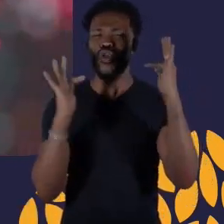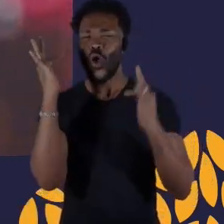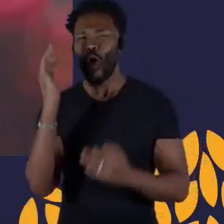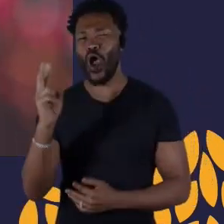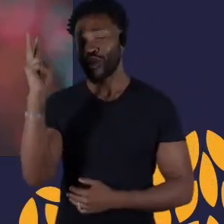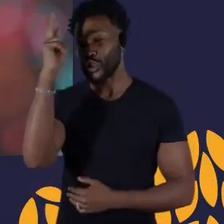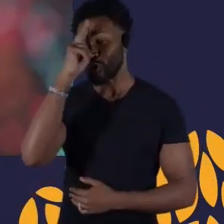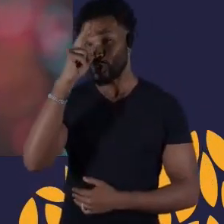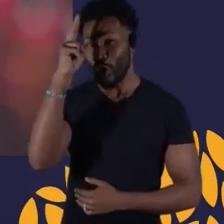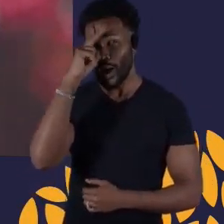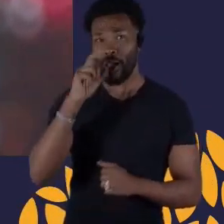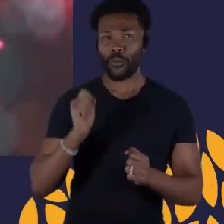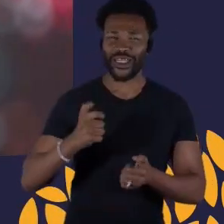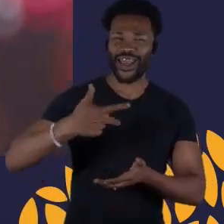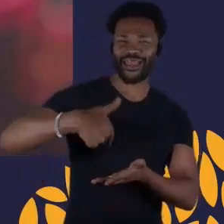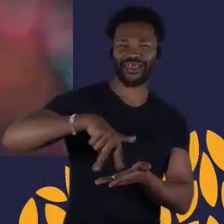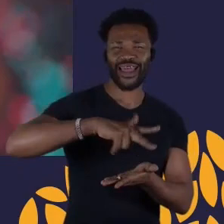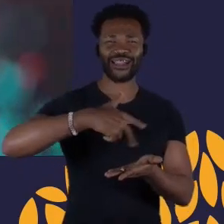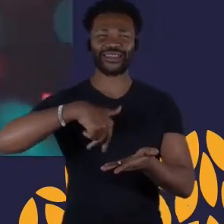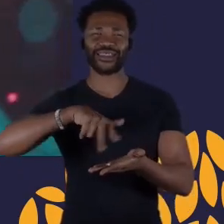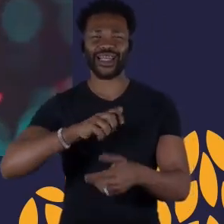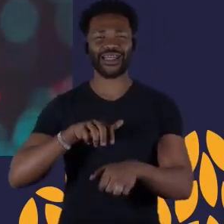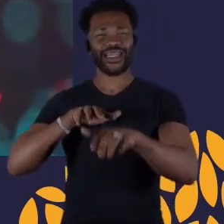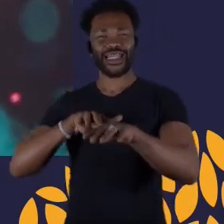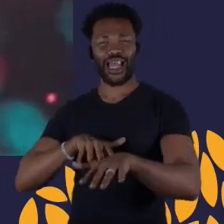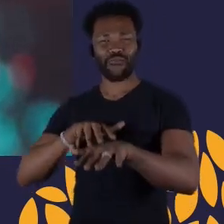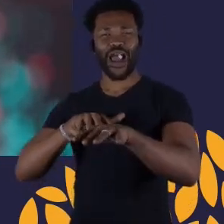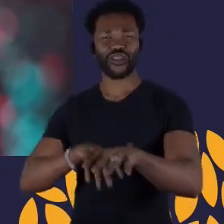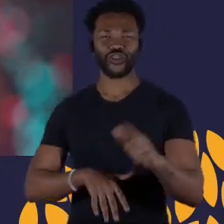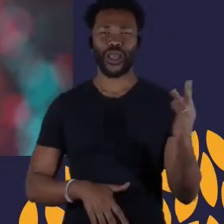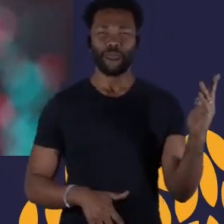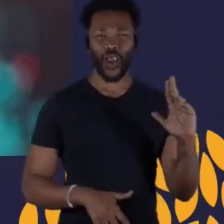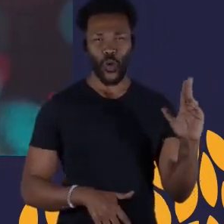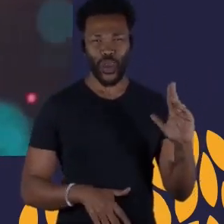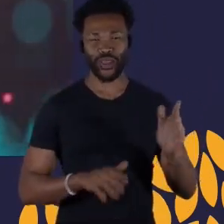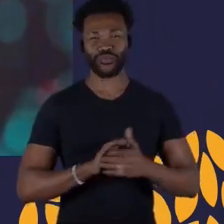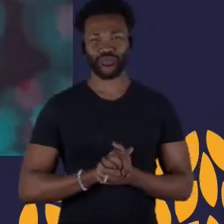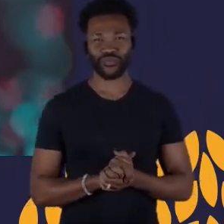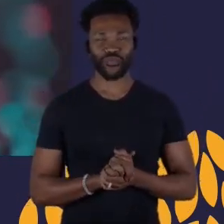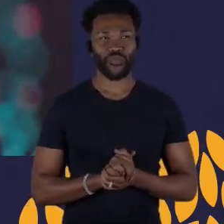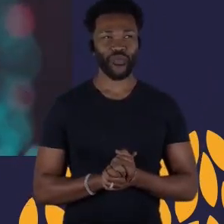muito. Poderia dançar na marcha da cannabis.